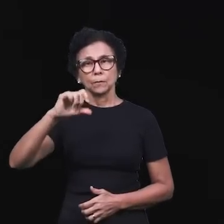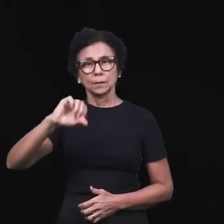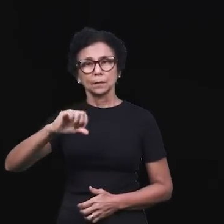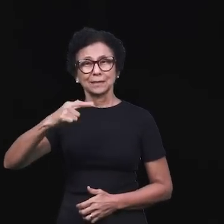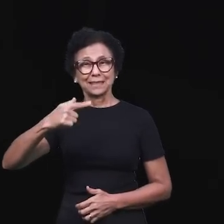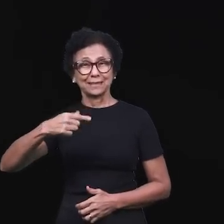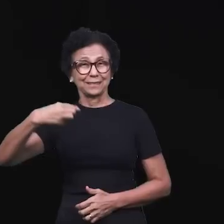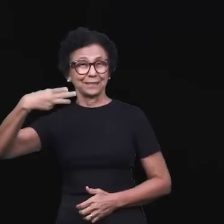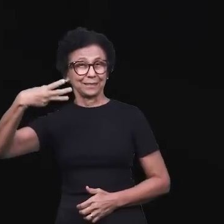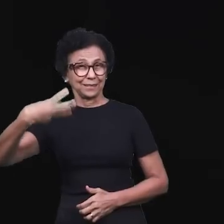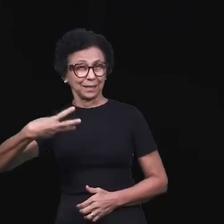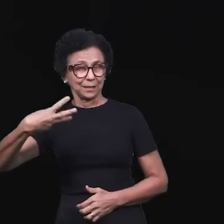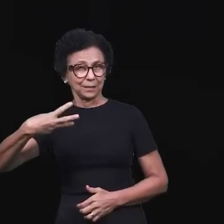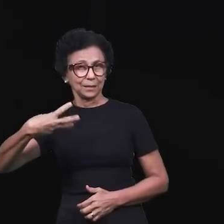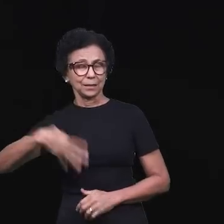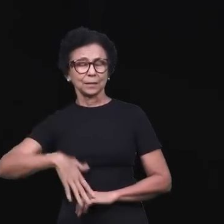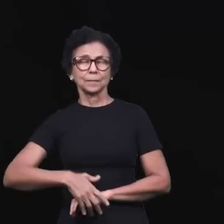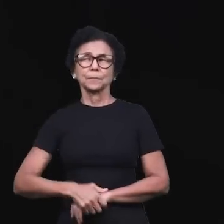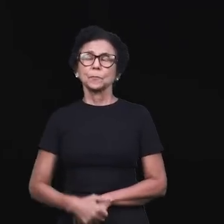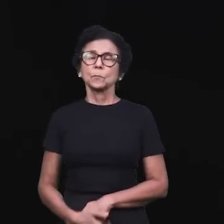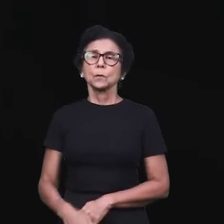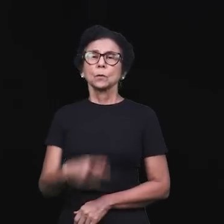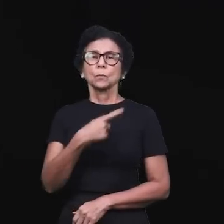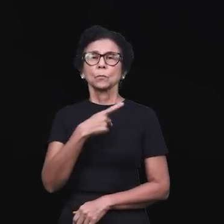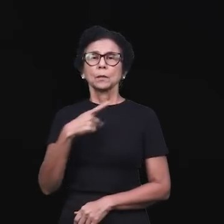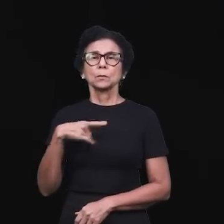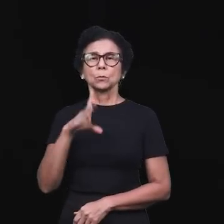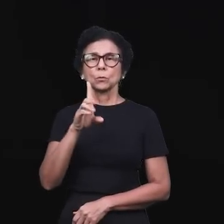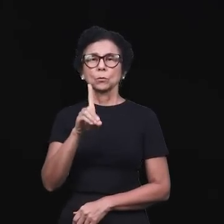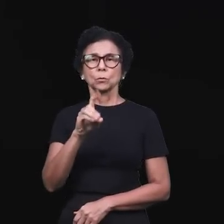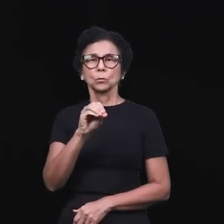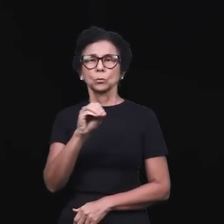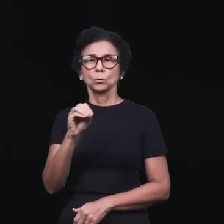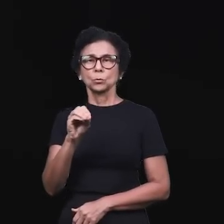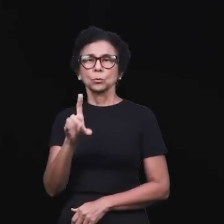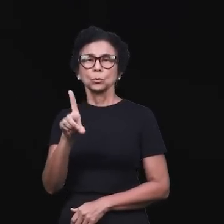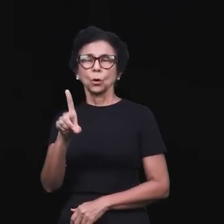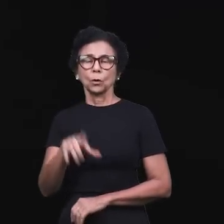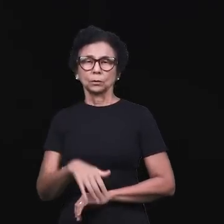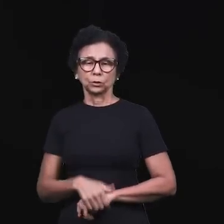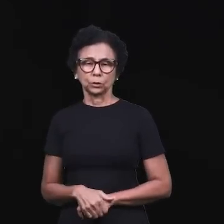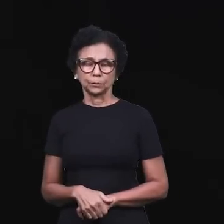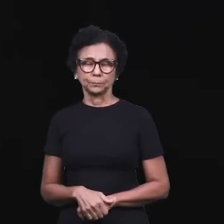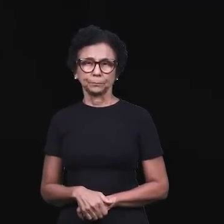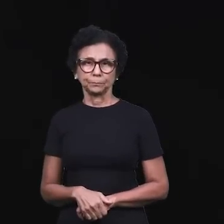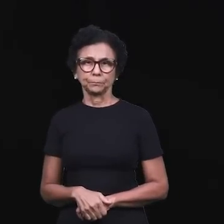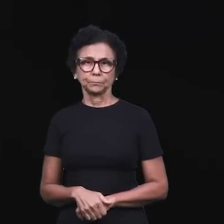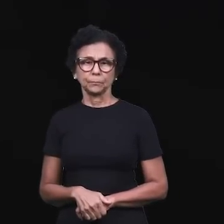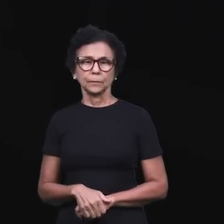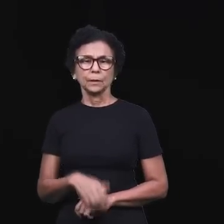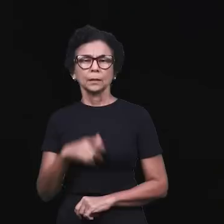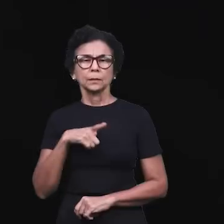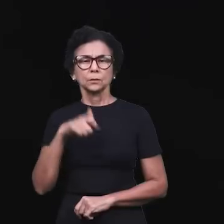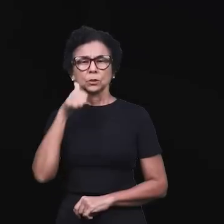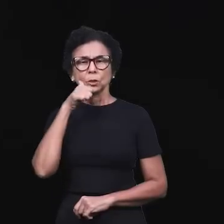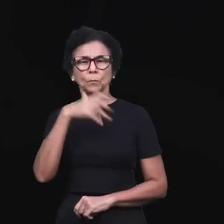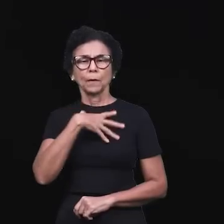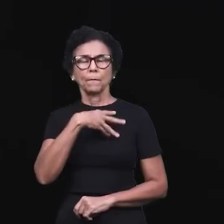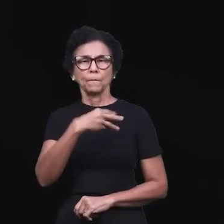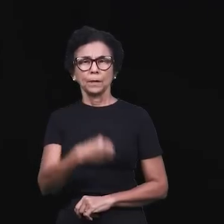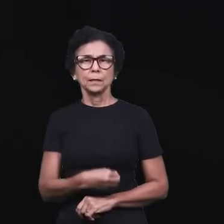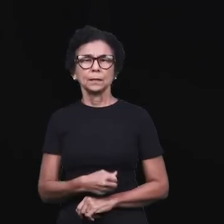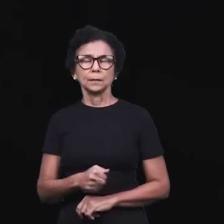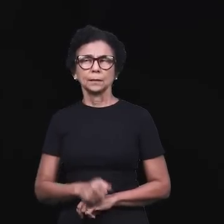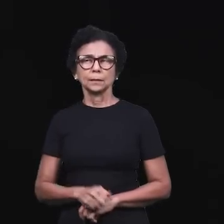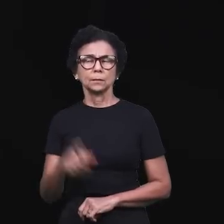o pastor Dodge tinha uma filha que fez um intercâmbio aqui nos Estados Unidos, na cidade de